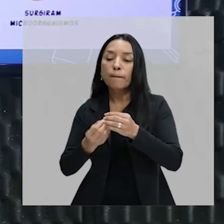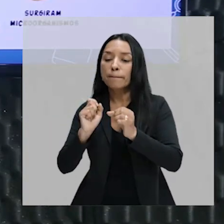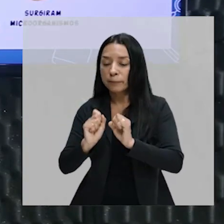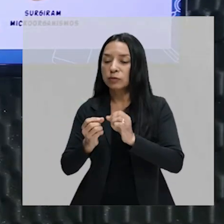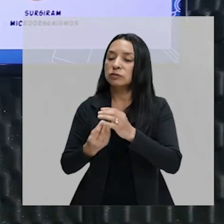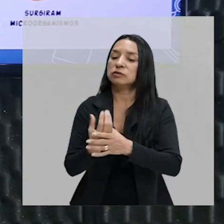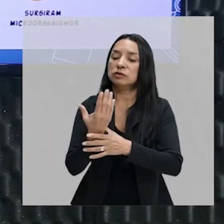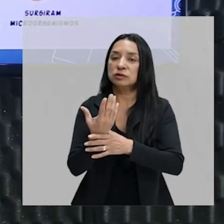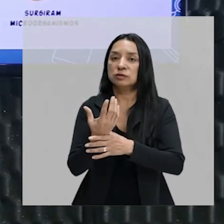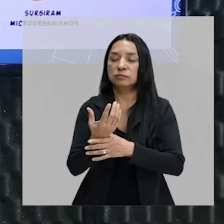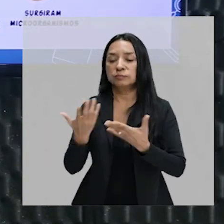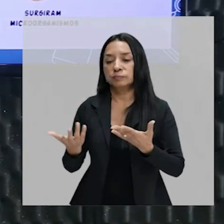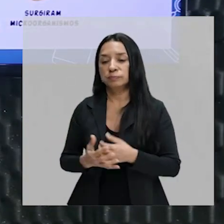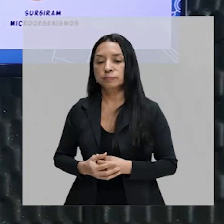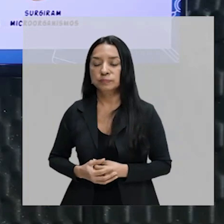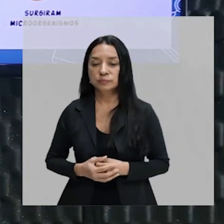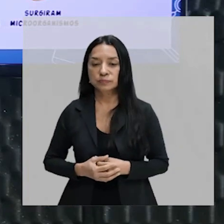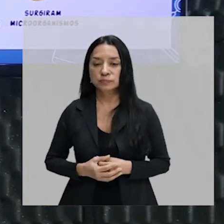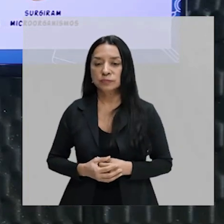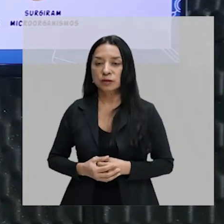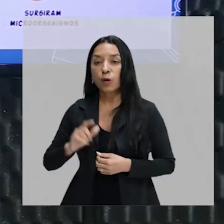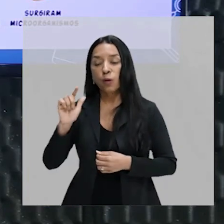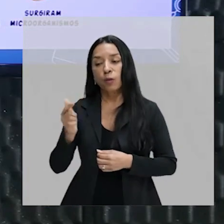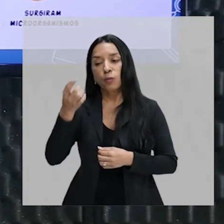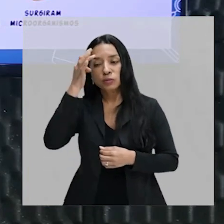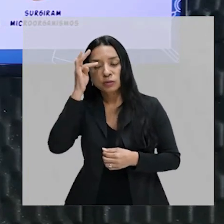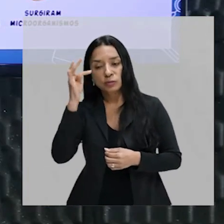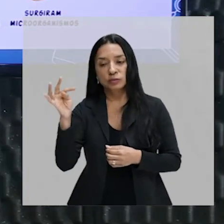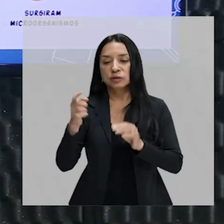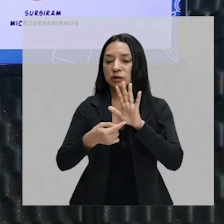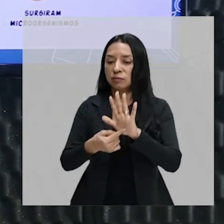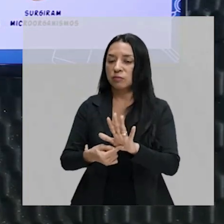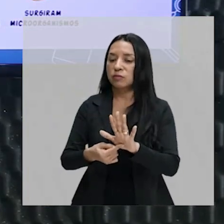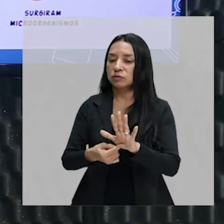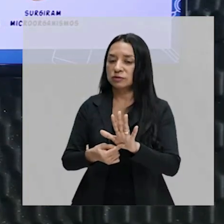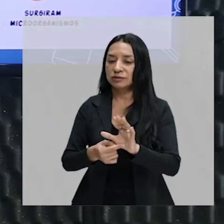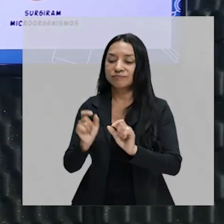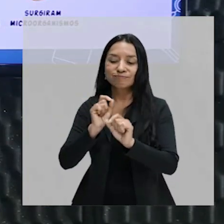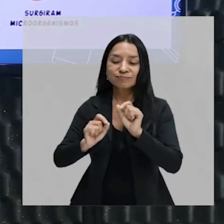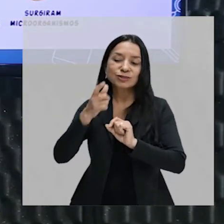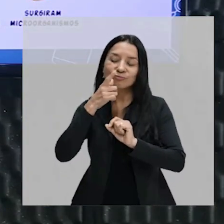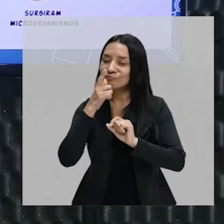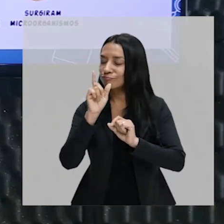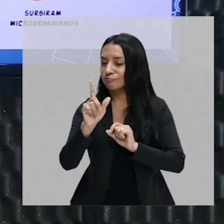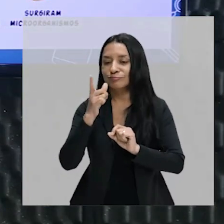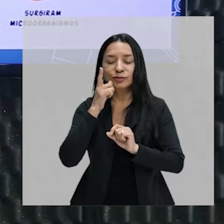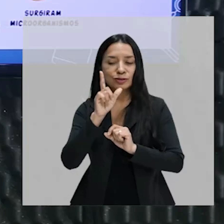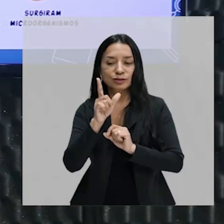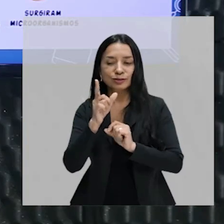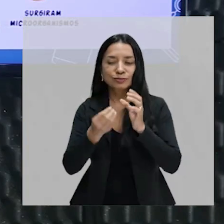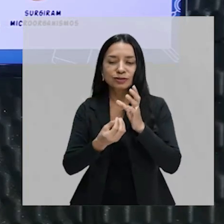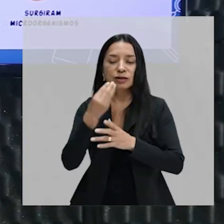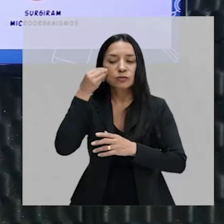E aí pessoal o espalasani infelizmente ele não conseguiu criar um experimento